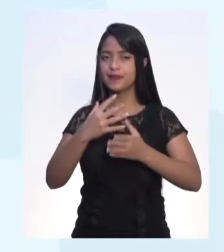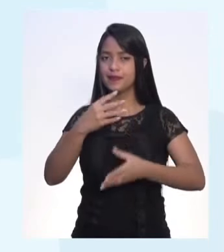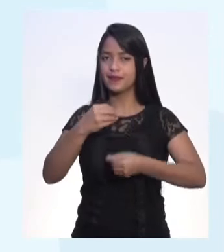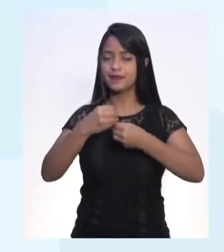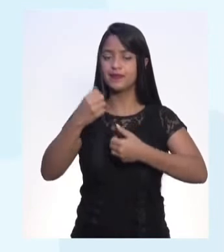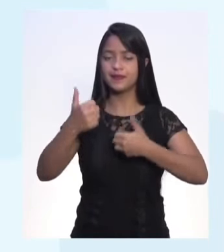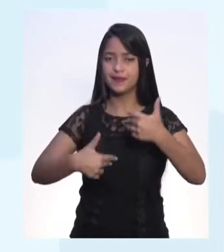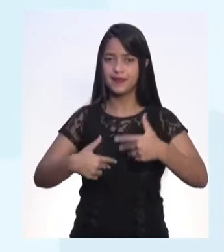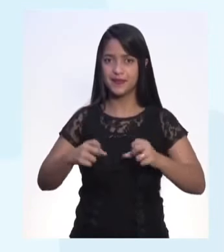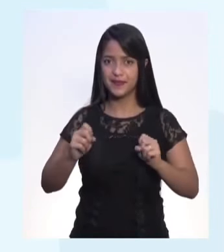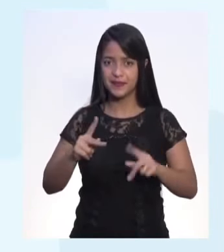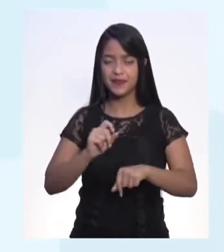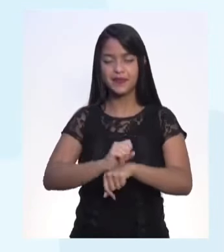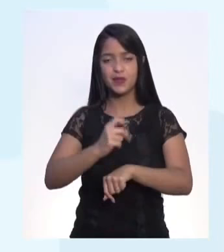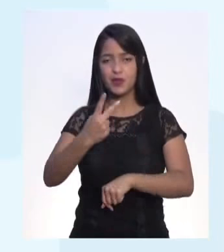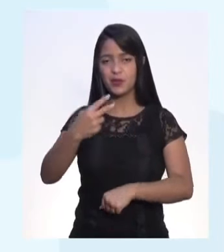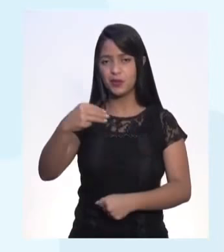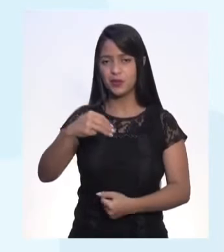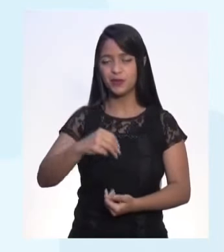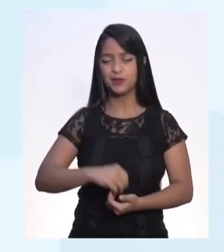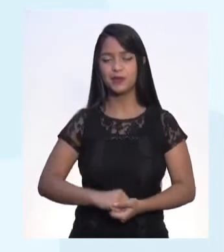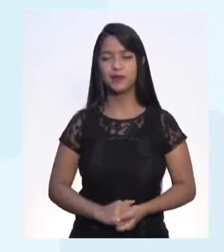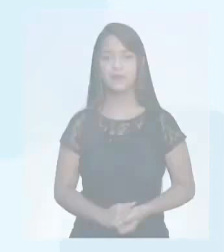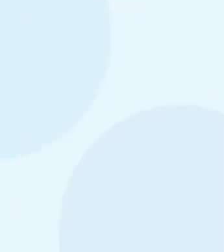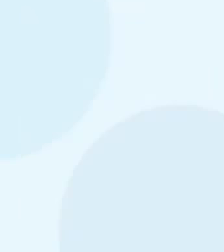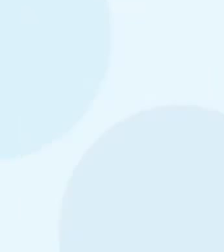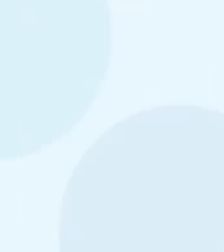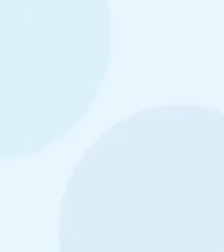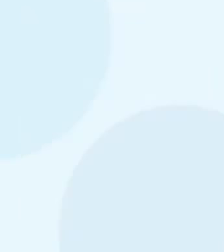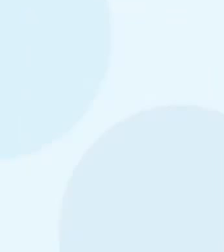essa representação beleza dois minutos